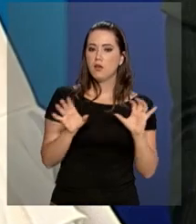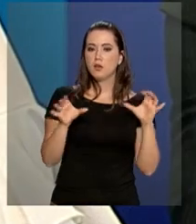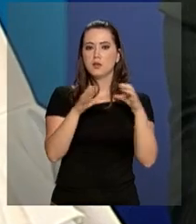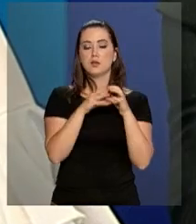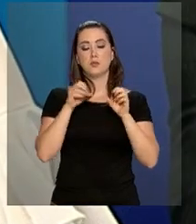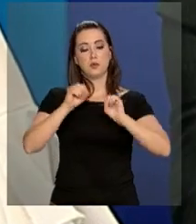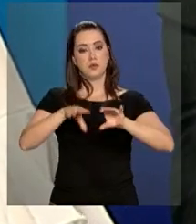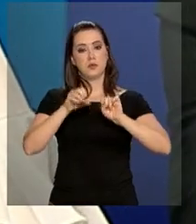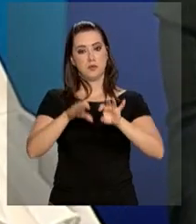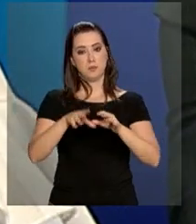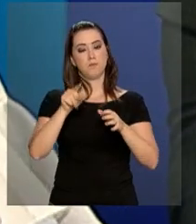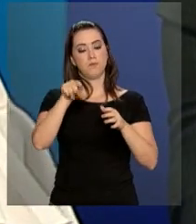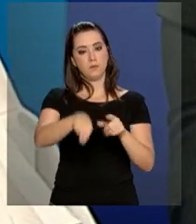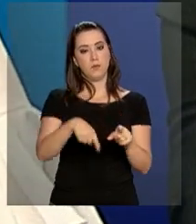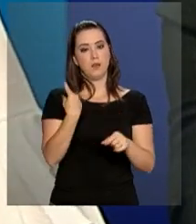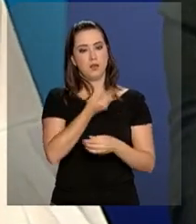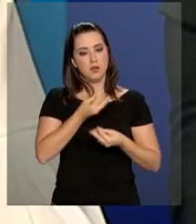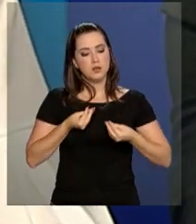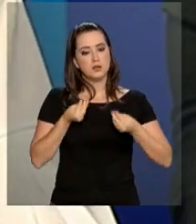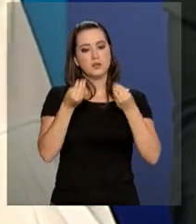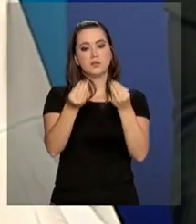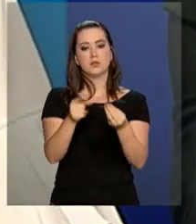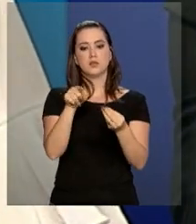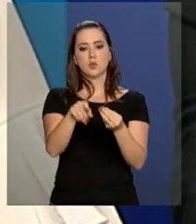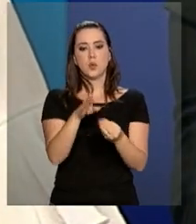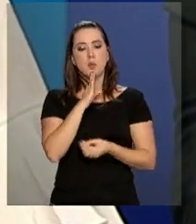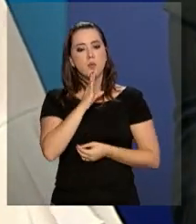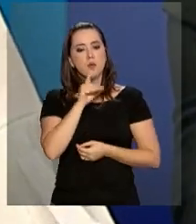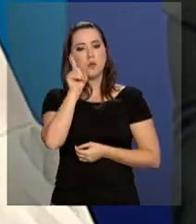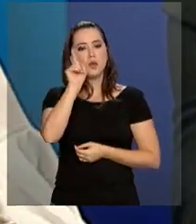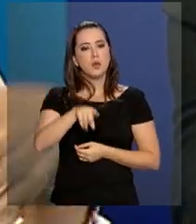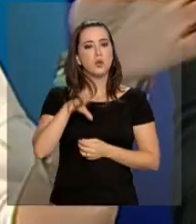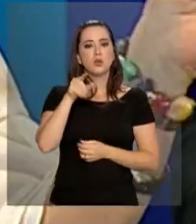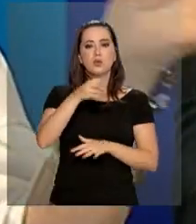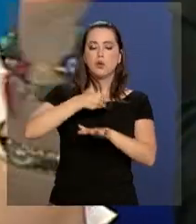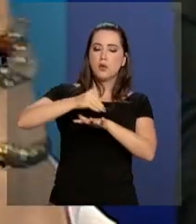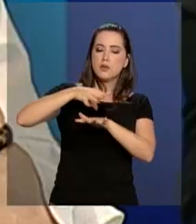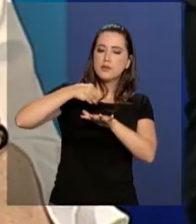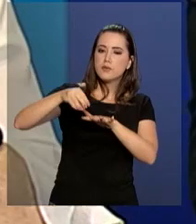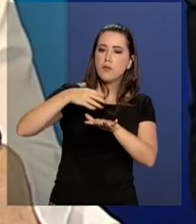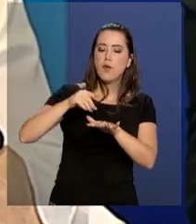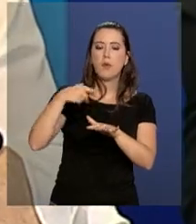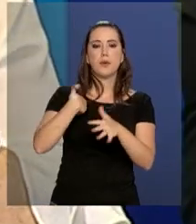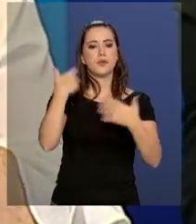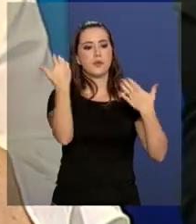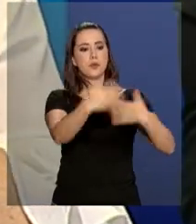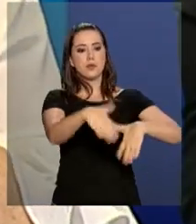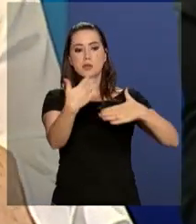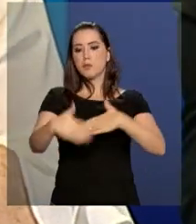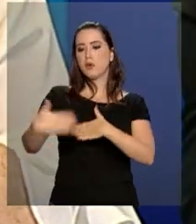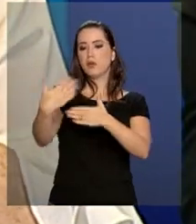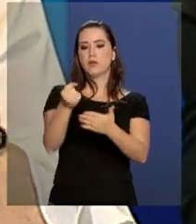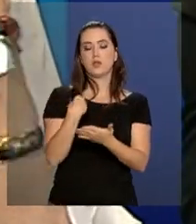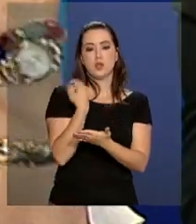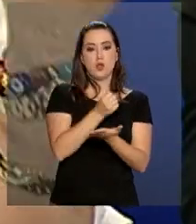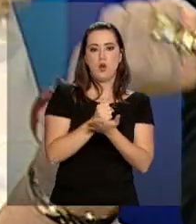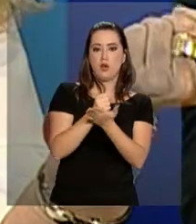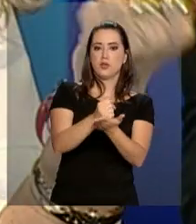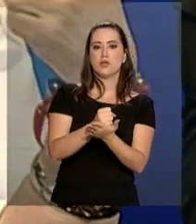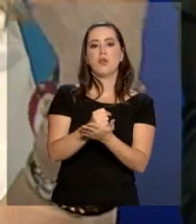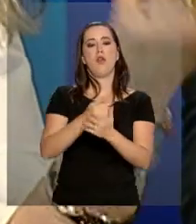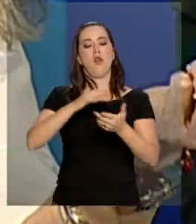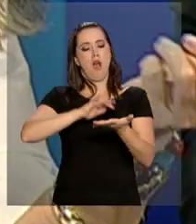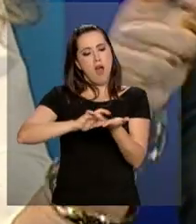educação e nós levamos para ele conhecer a todas as modalidades de provas que nós oferecemos a prova em